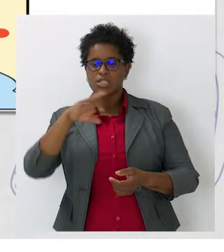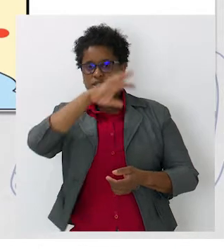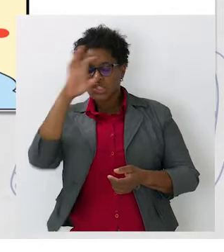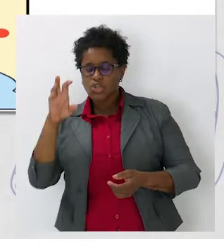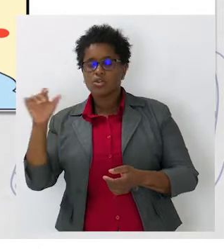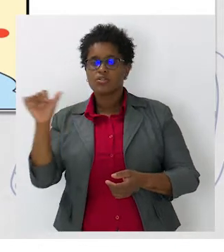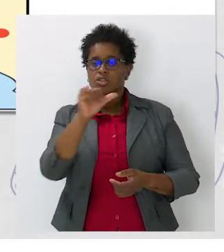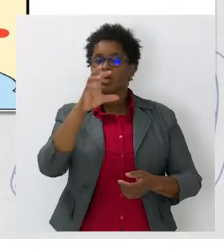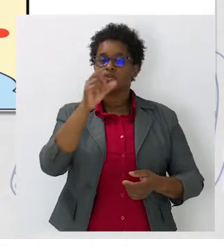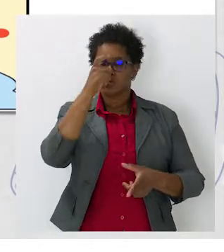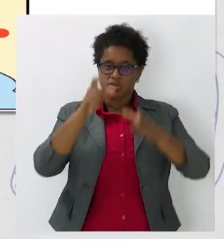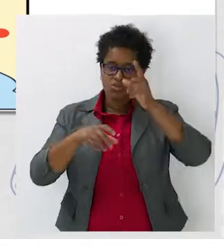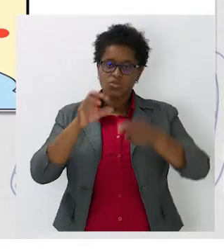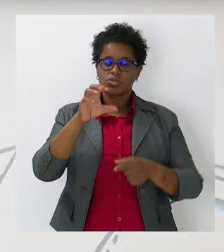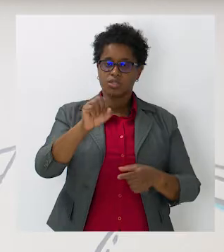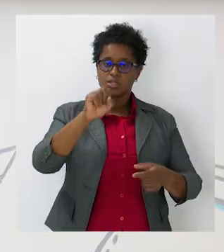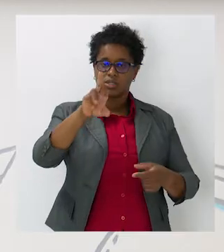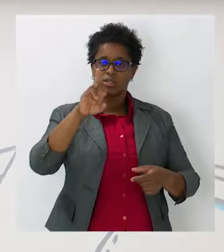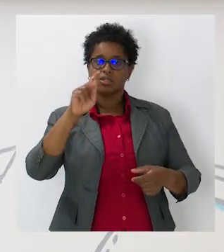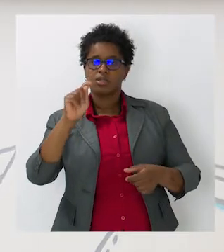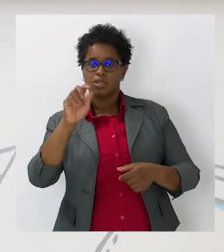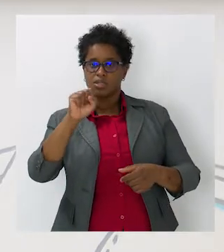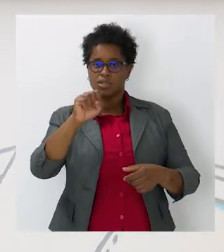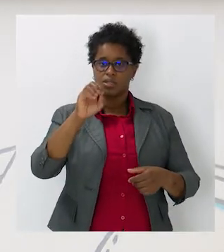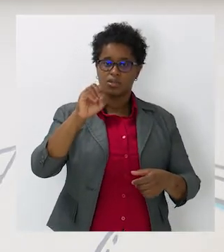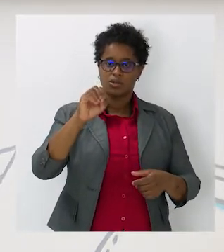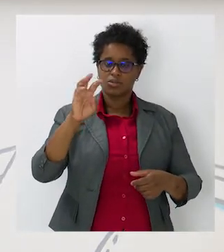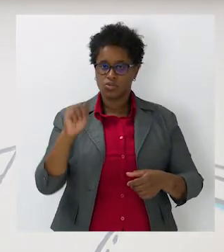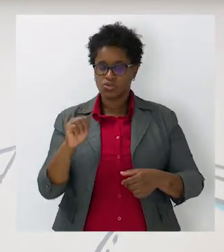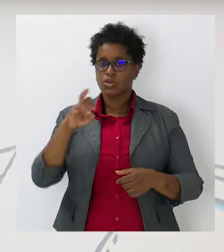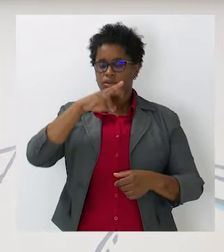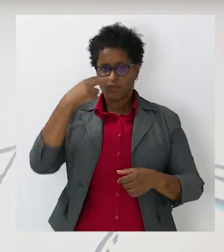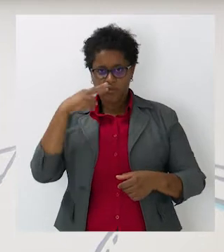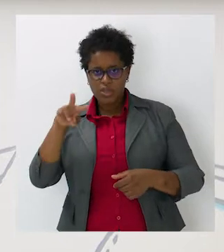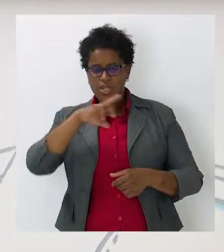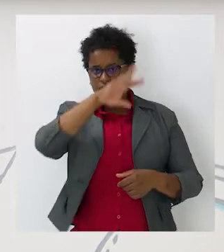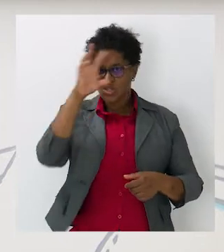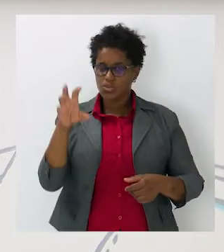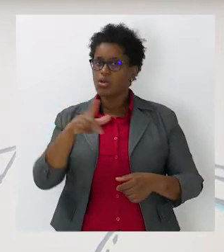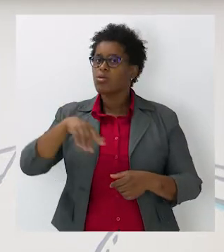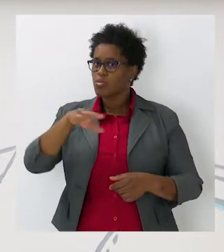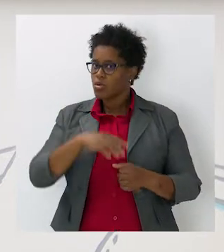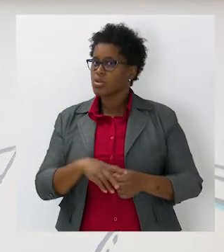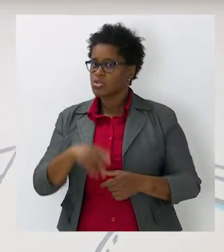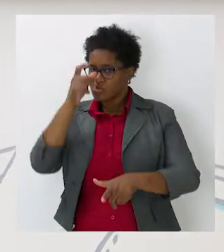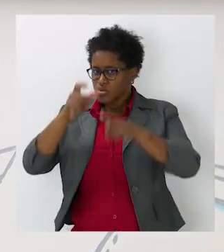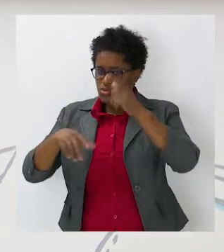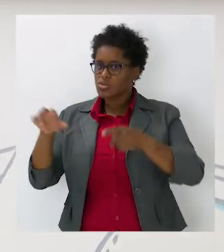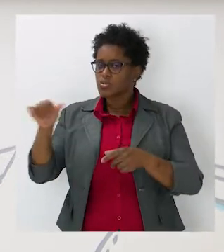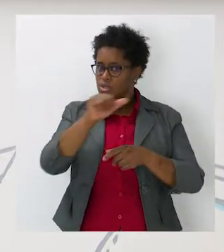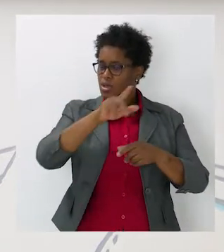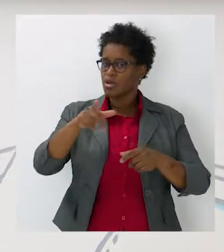onde expandiram os gregos. Vejam, são as regiões por onde os gregos expandiram.